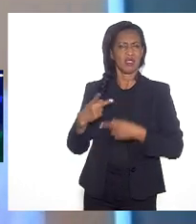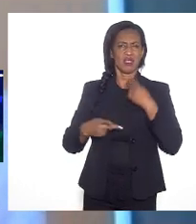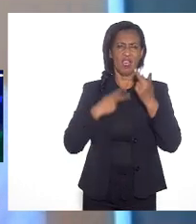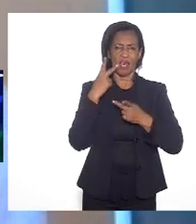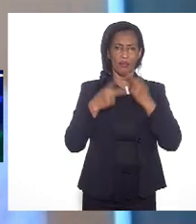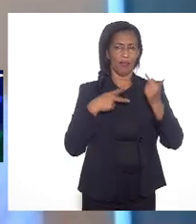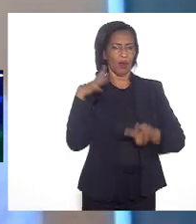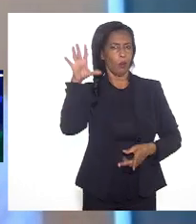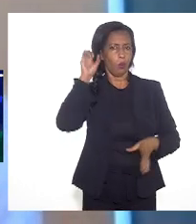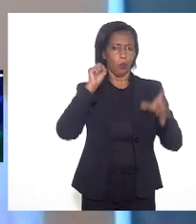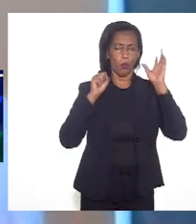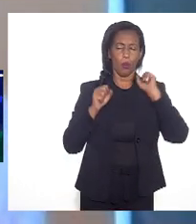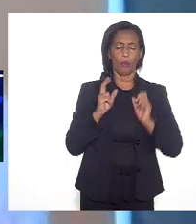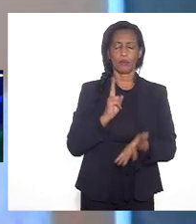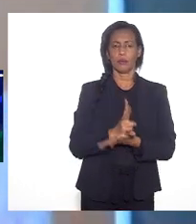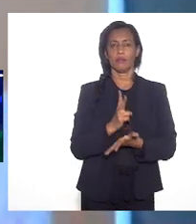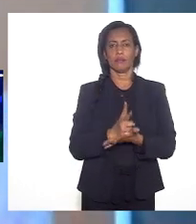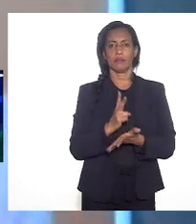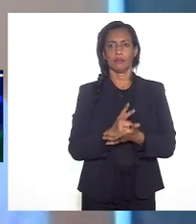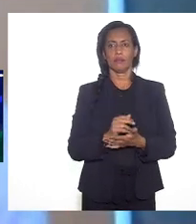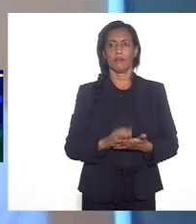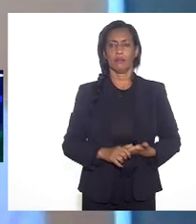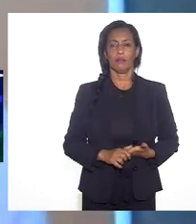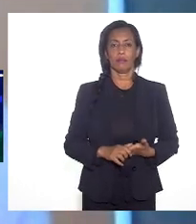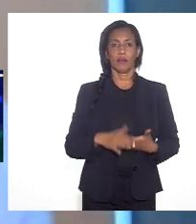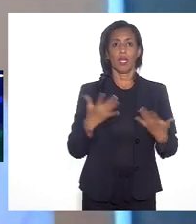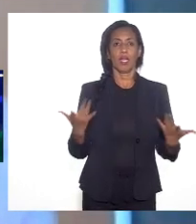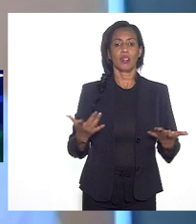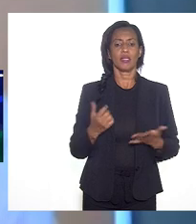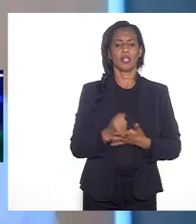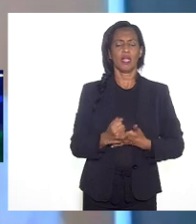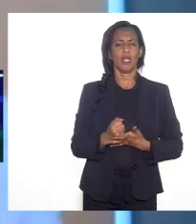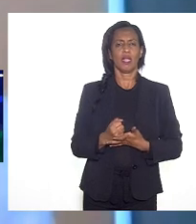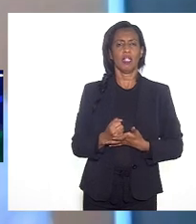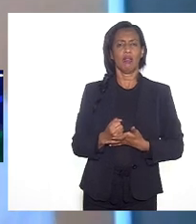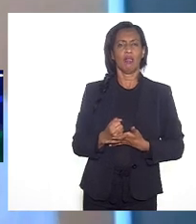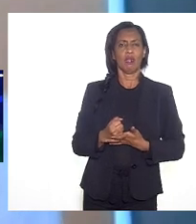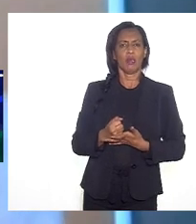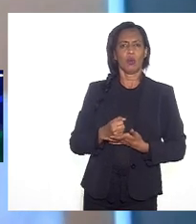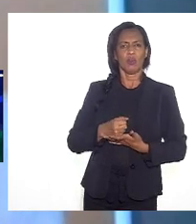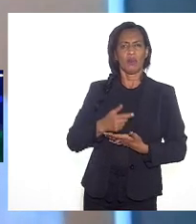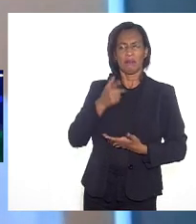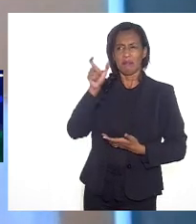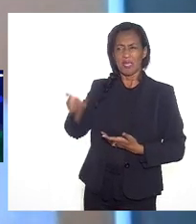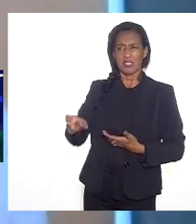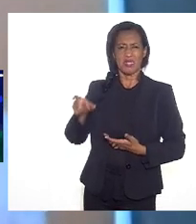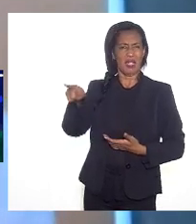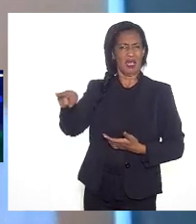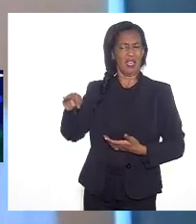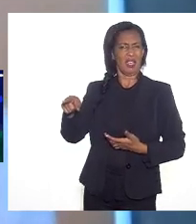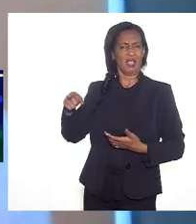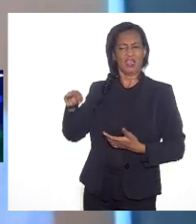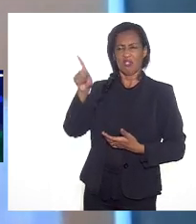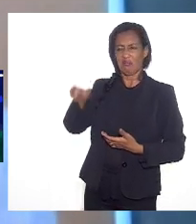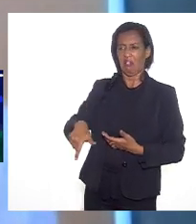que a gente ouve muitas das vezes, a negação de que o idoso ainda é capaz e a violência física